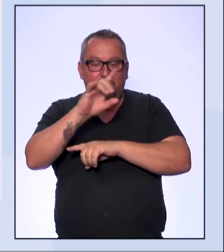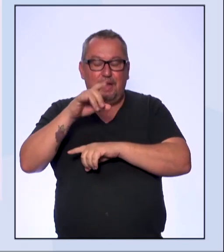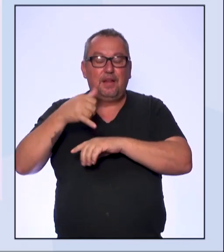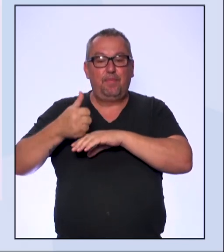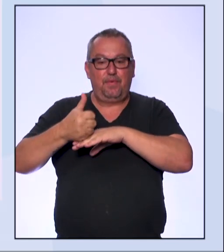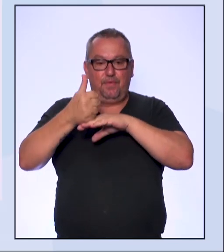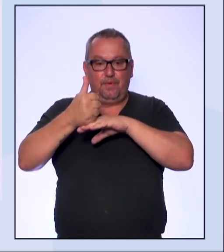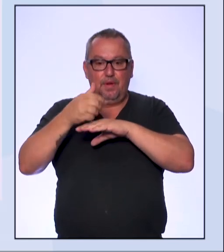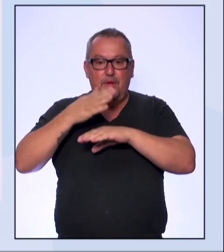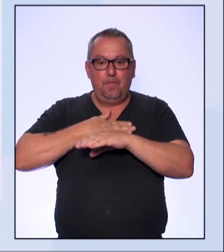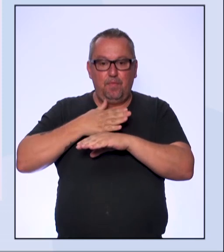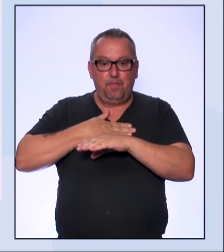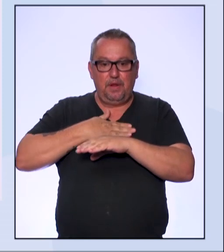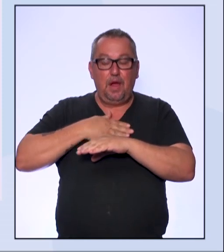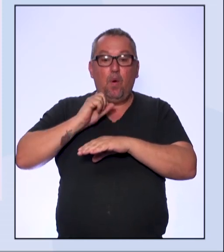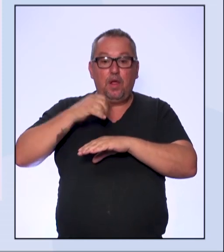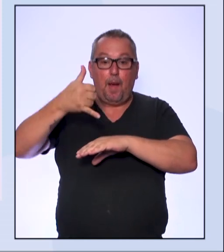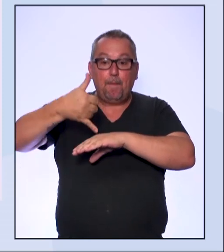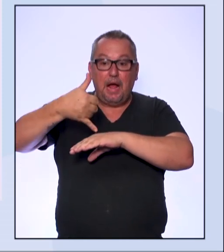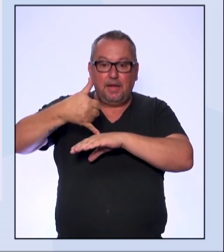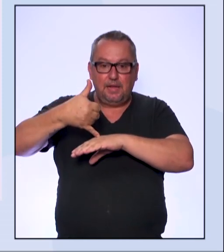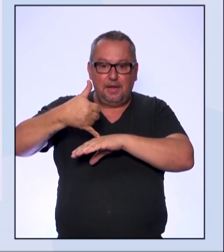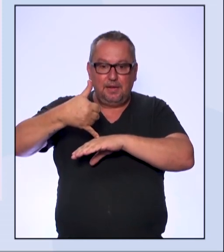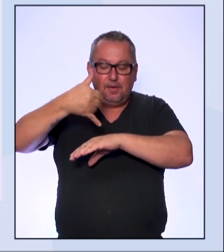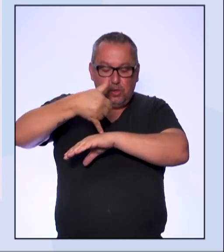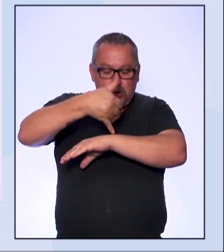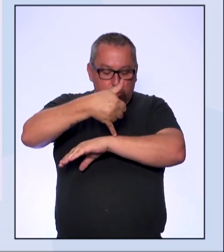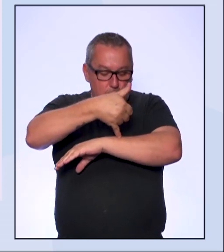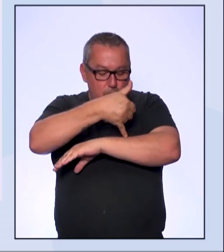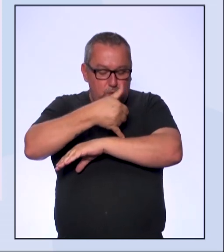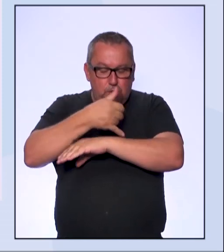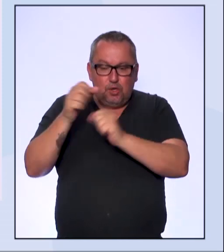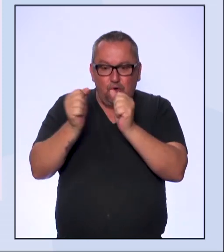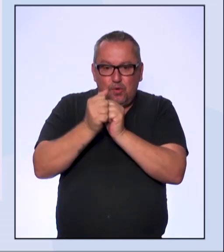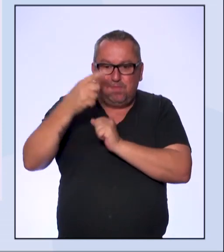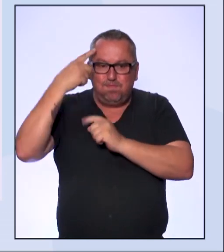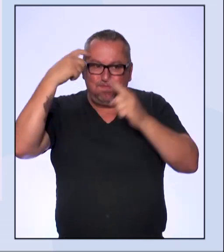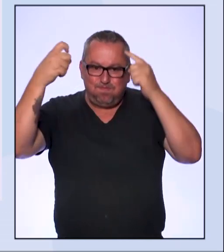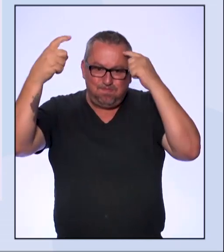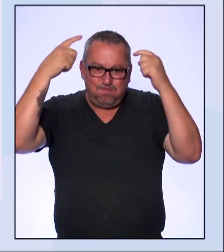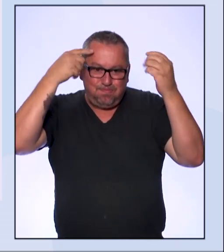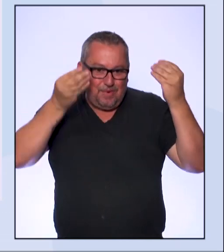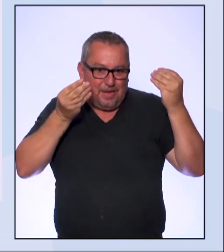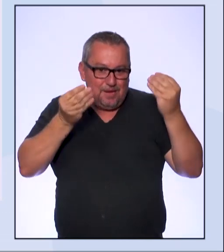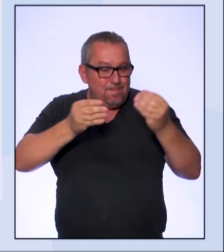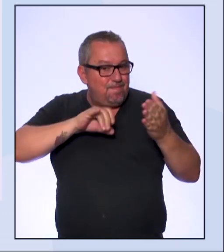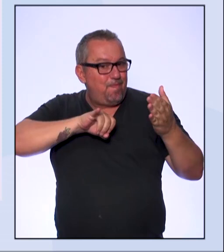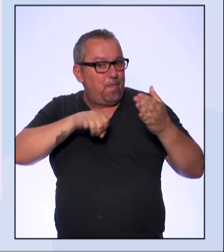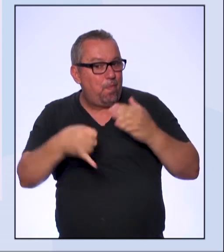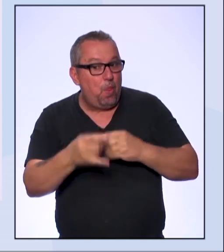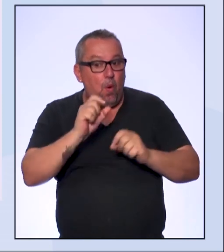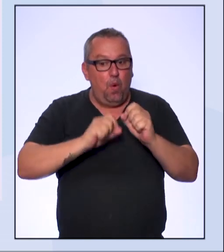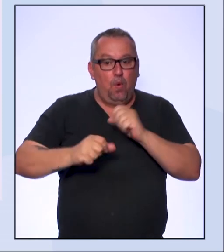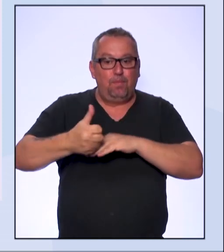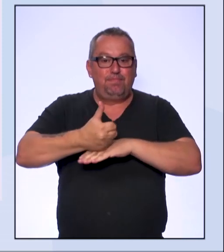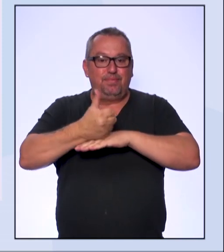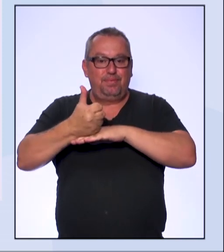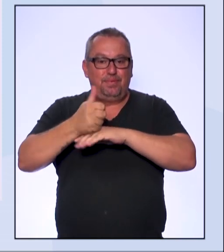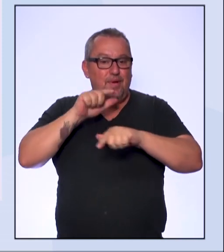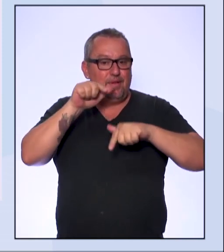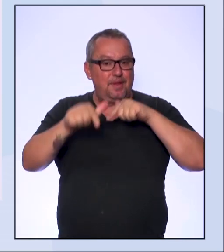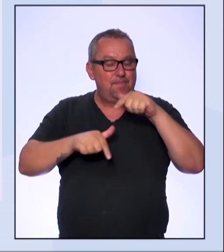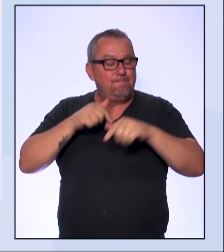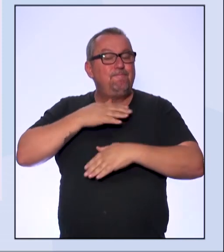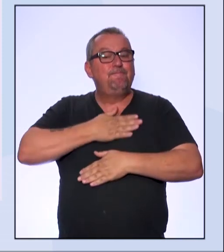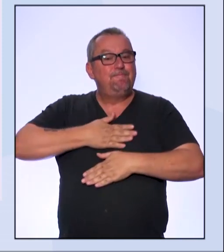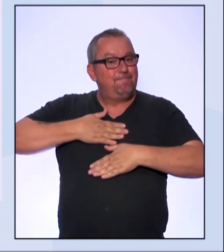ferramenta principal é a maquininha de tatu, que junto da minha criatividade vi a oportunidade de uma profissão. Trabalho com